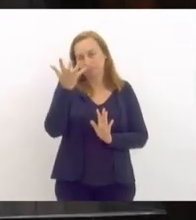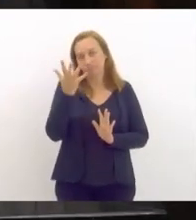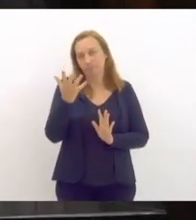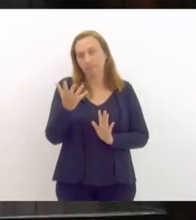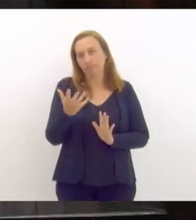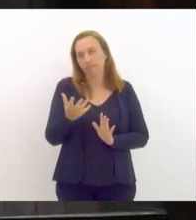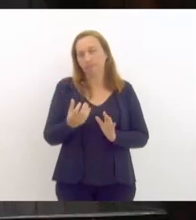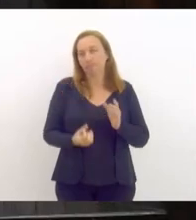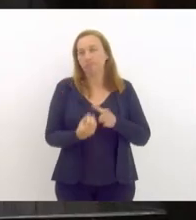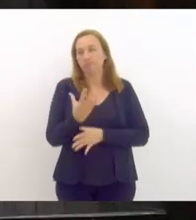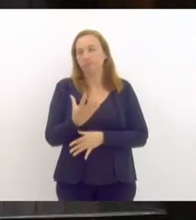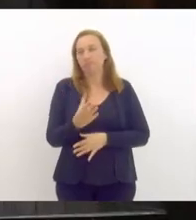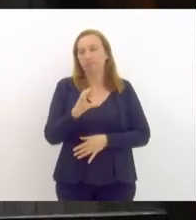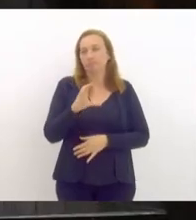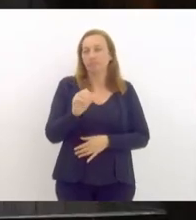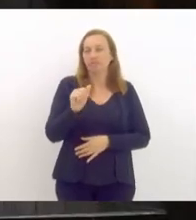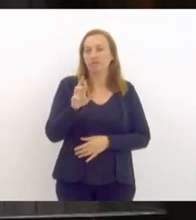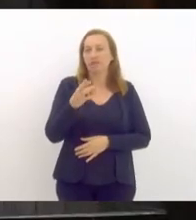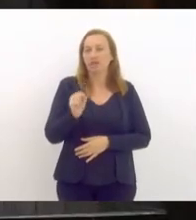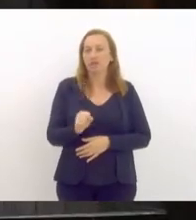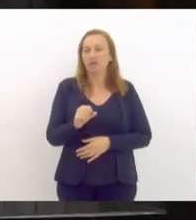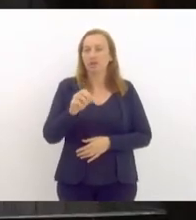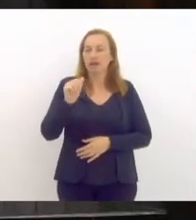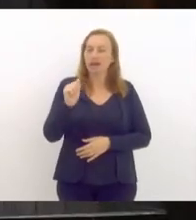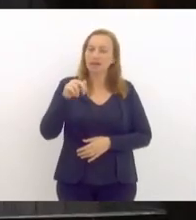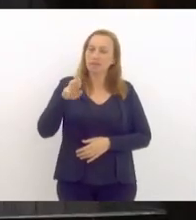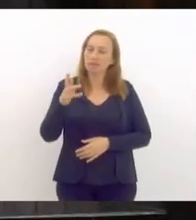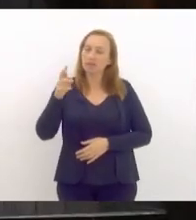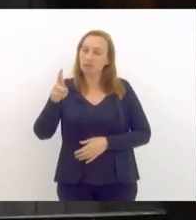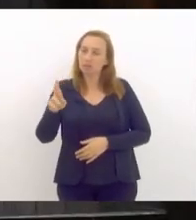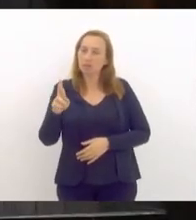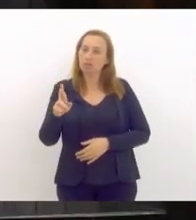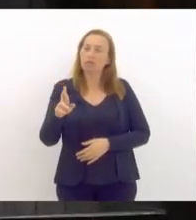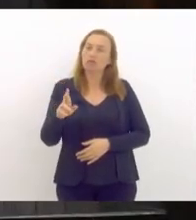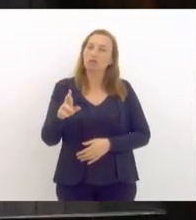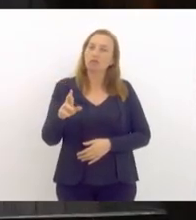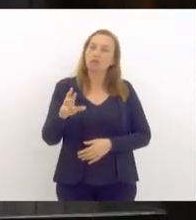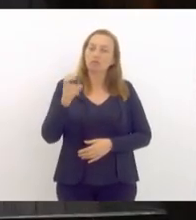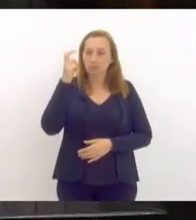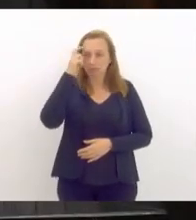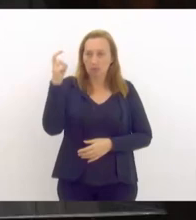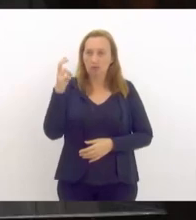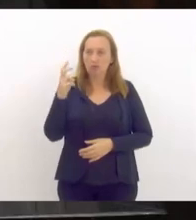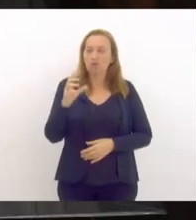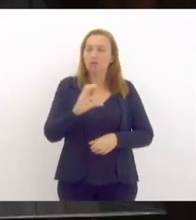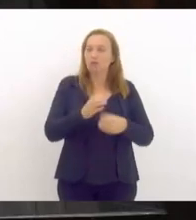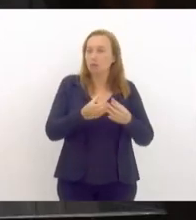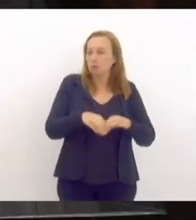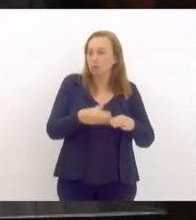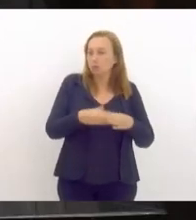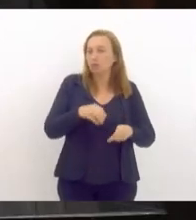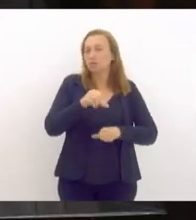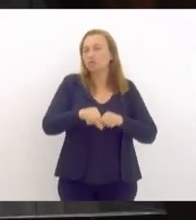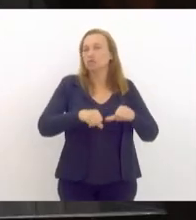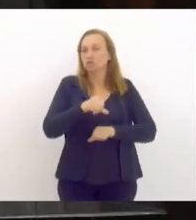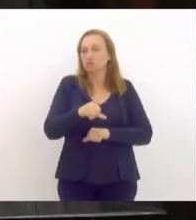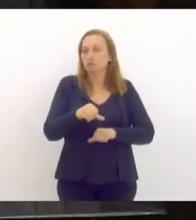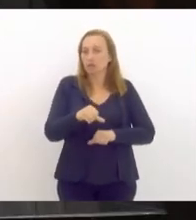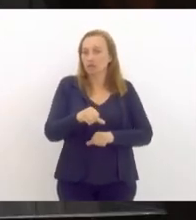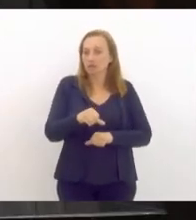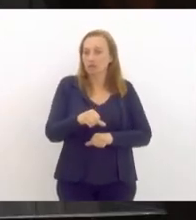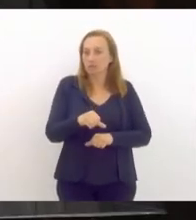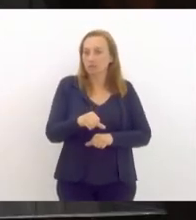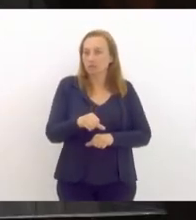criando o cargo de animador cultural prevendo concurso e prevendo a transformação das atuais